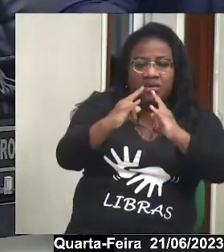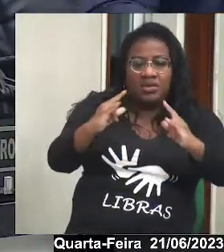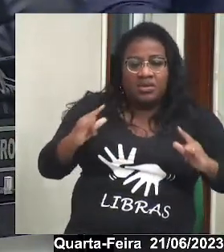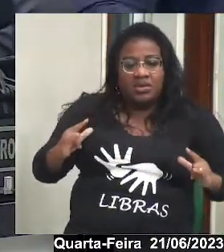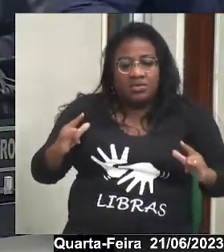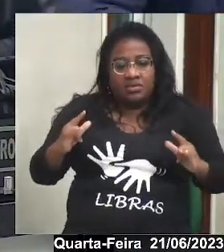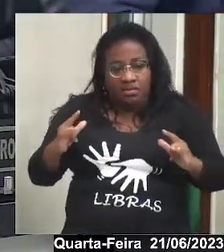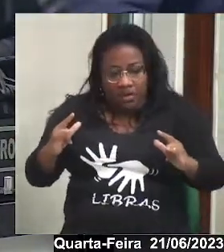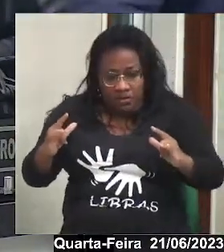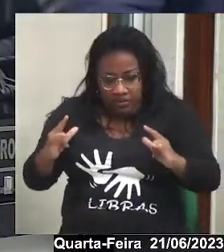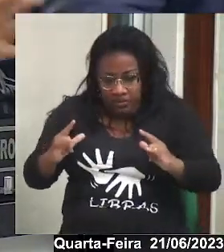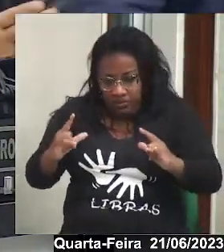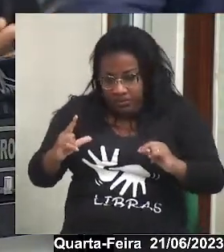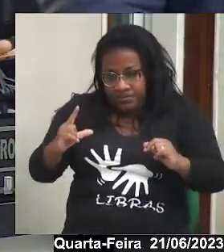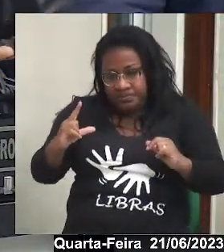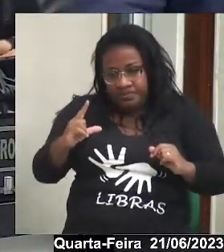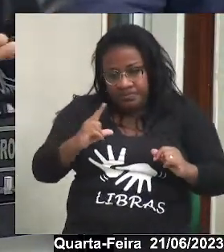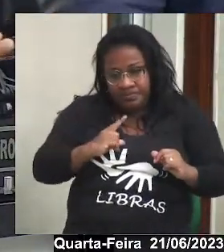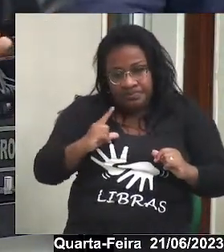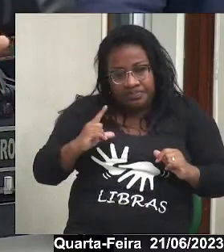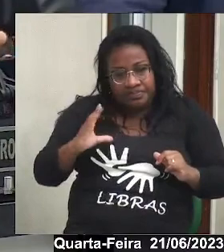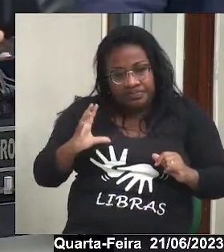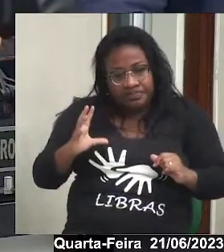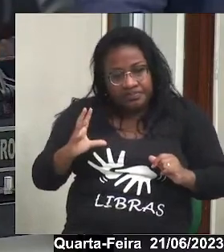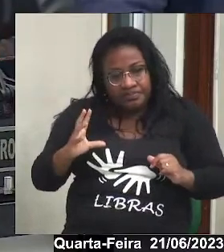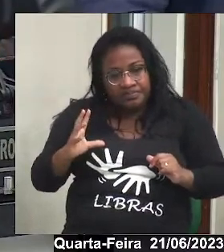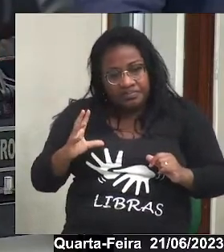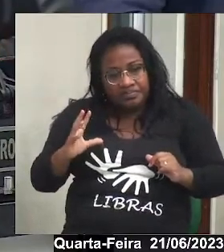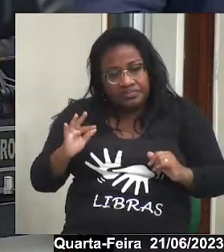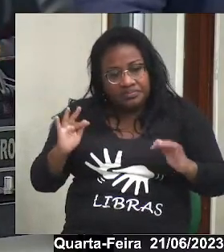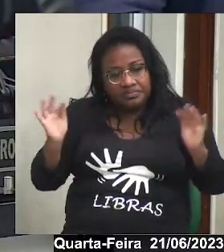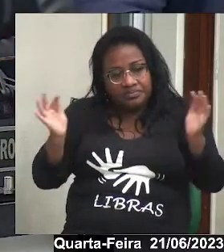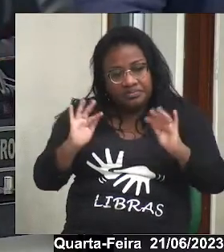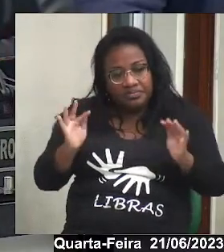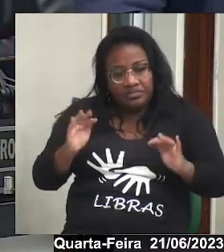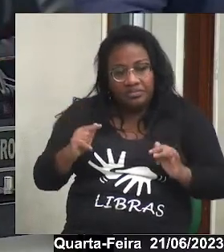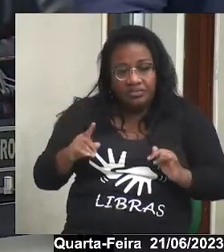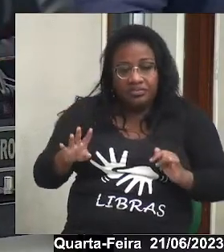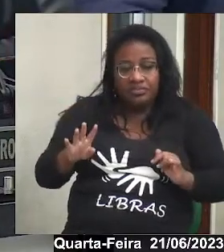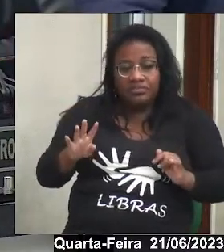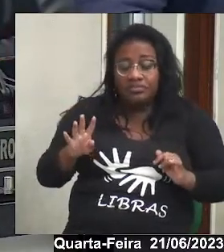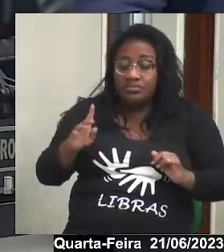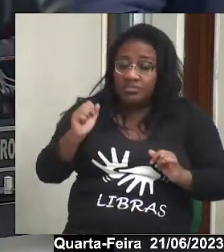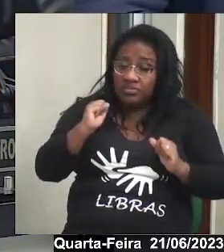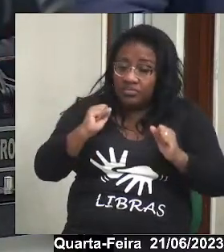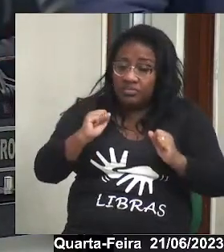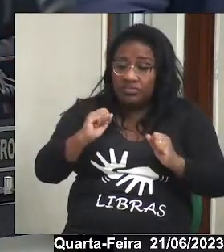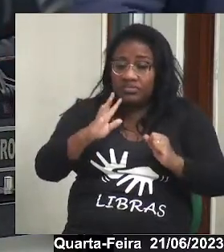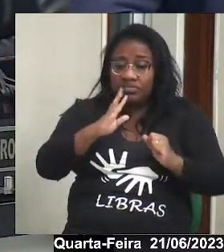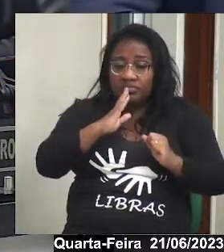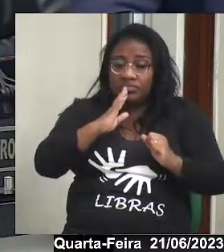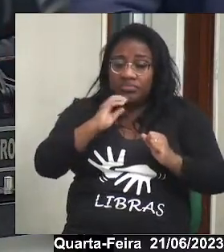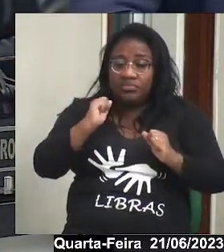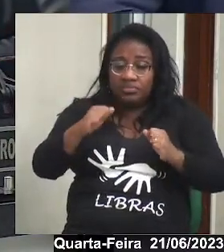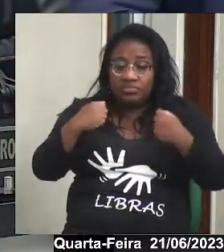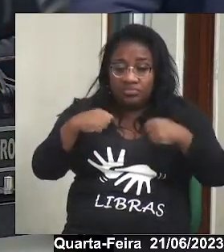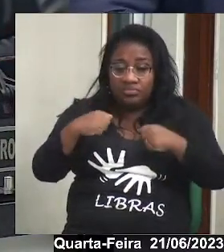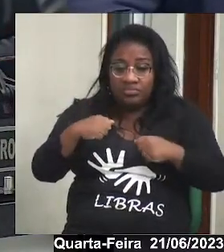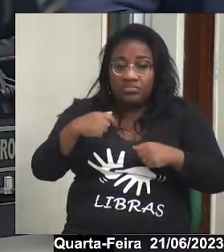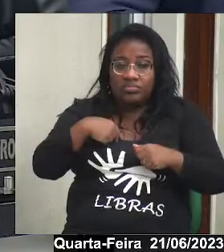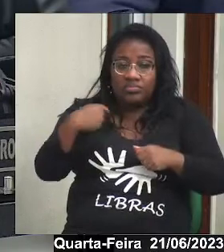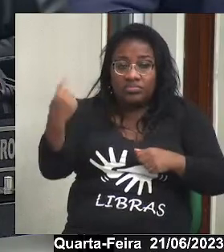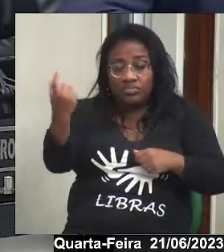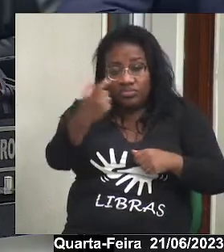montagem, desmontagem. Então, assim, a gente tem esse contato até por eu ser morador na região próxima do centro. Então, eu sei da importância que é a feira e podem contar